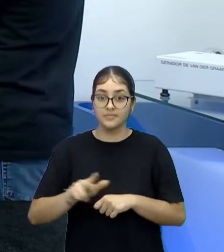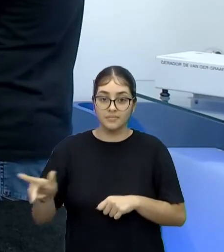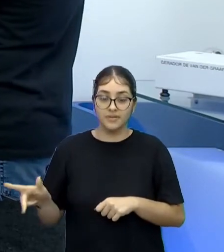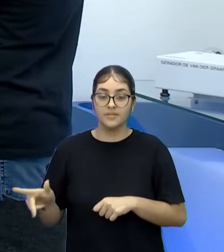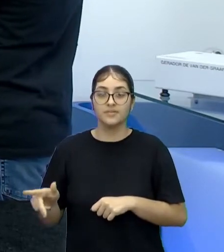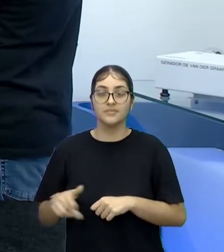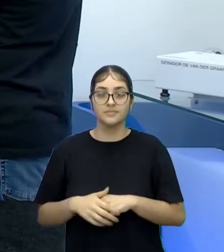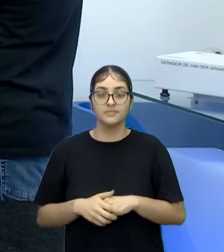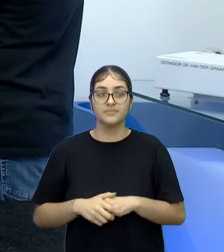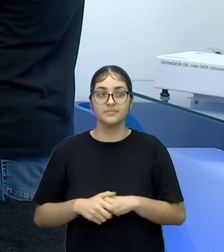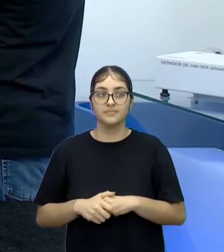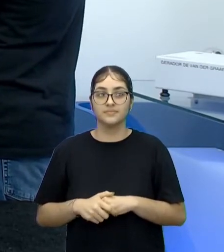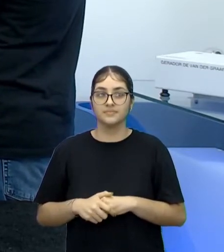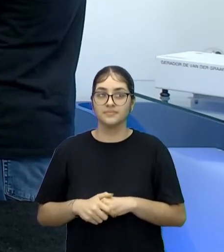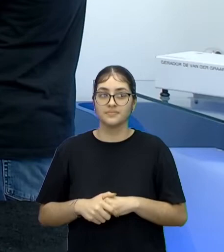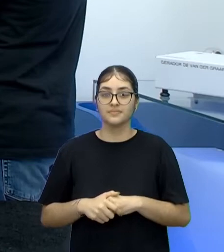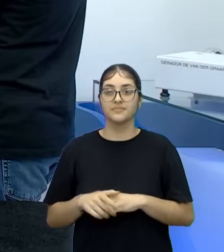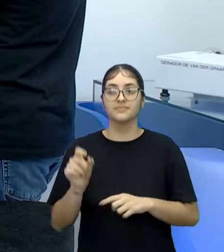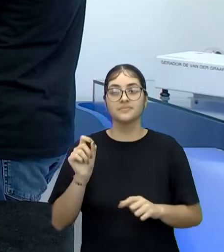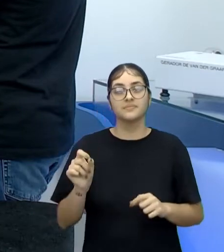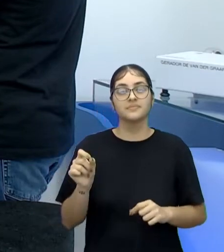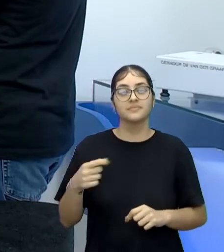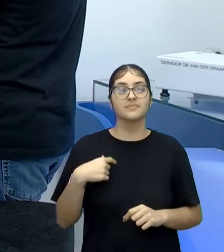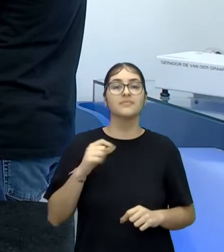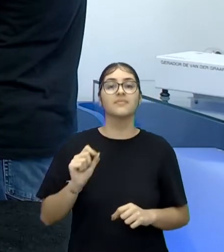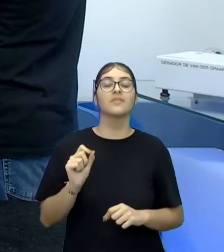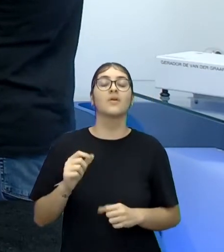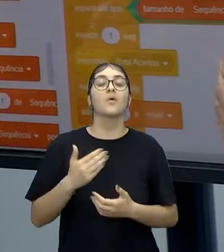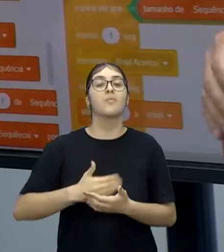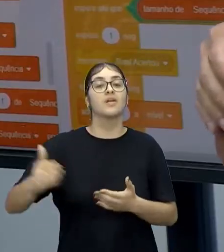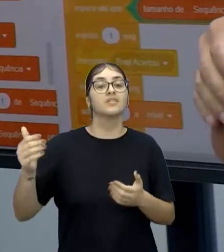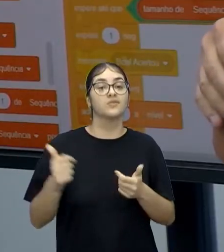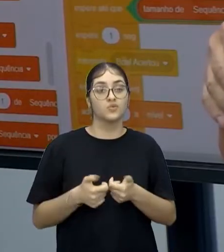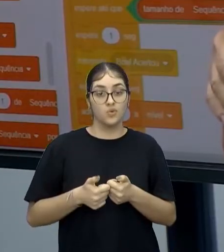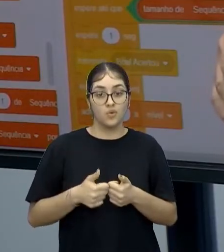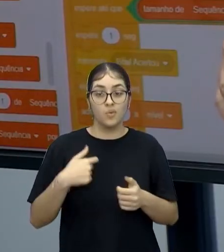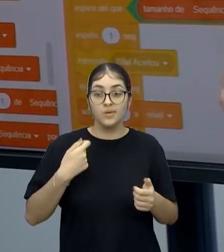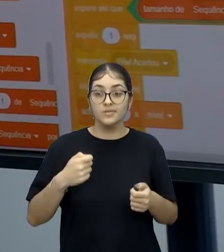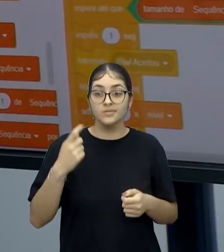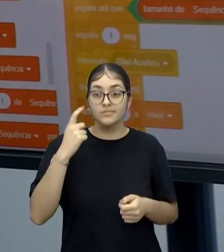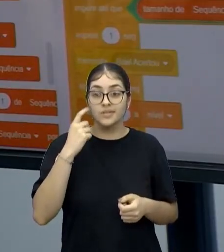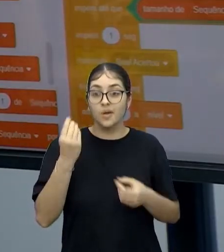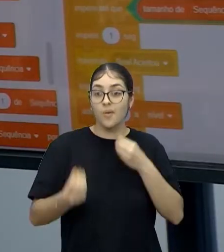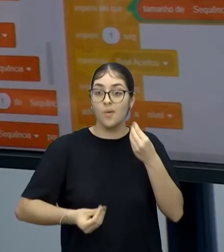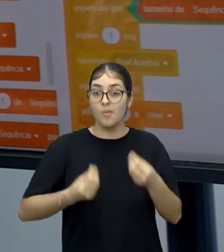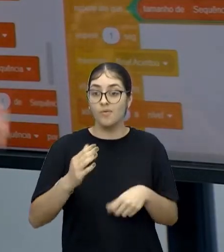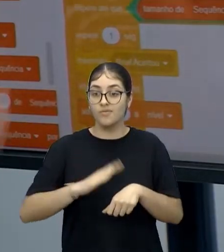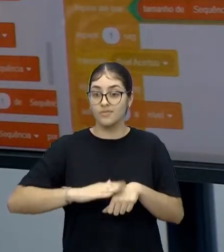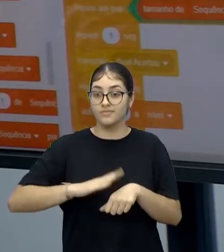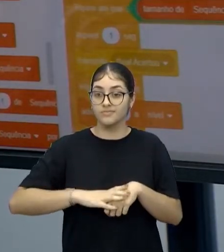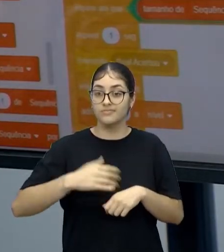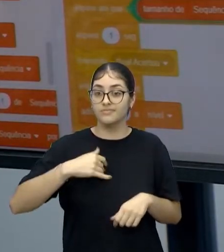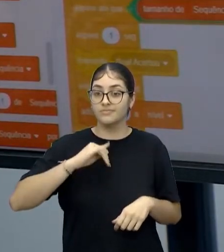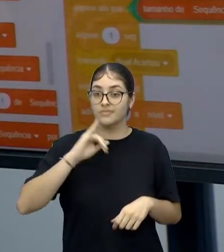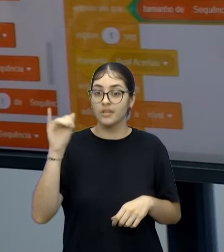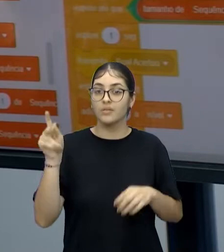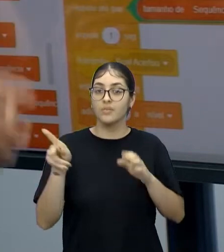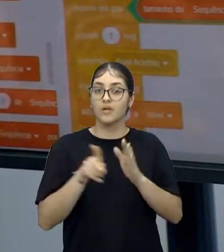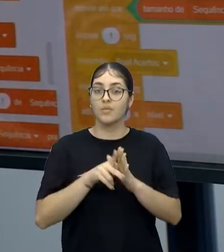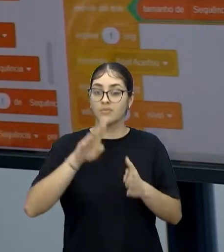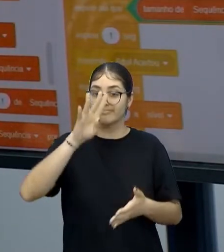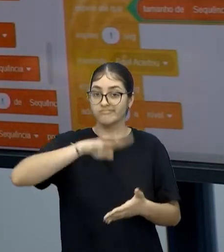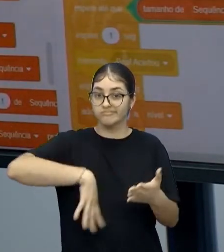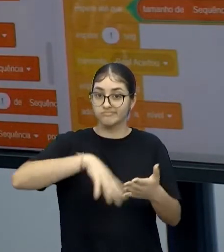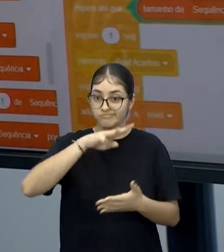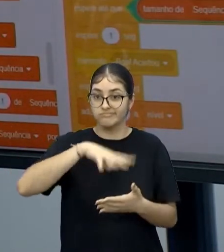o que eu faço? Ó, eu quero que comece o jogo, então eu preciso clicar nisso. Legal. Aí eu preciso avisar lá no meu programa, na minha